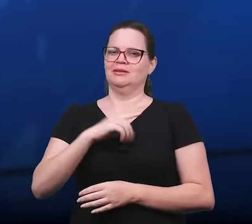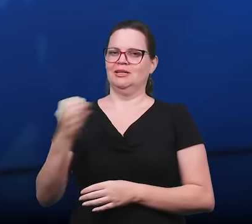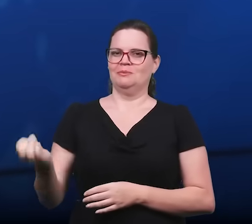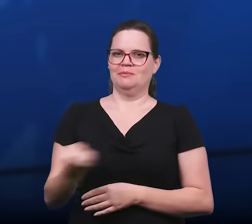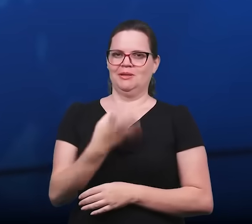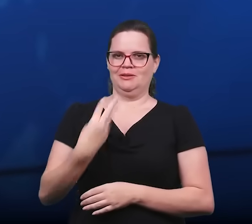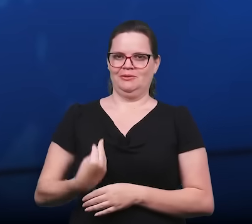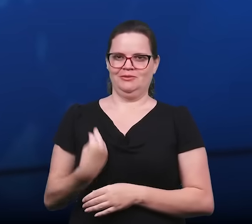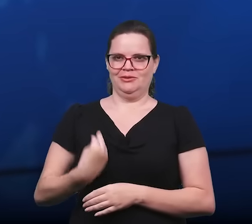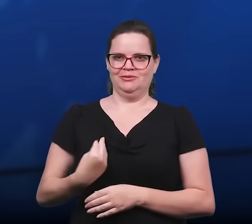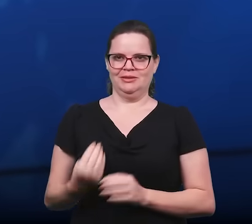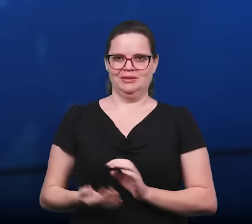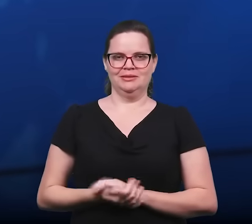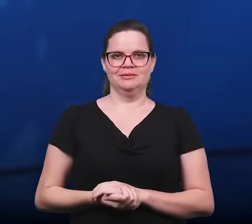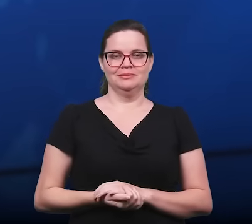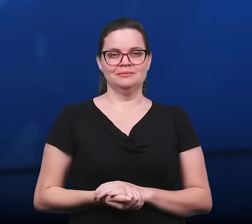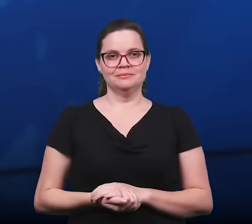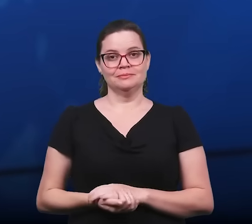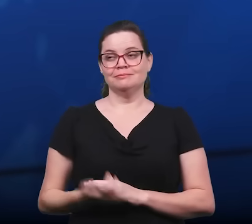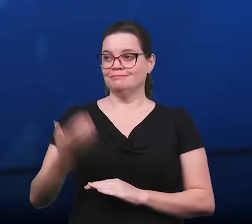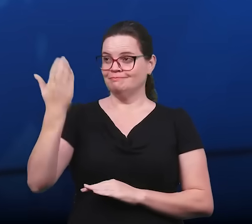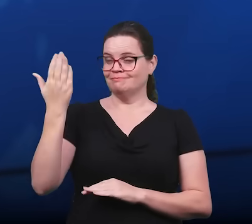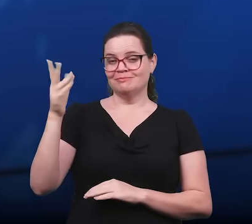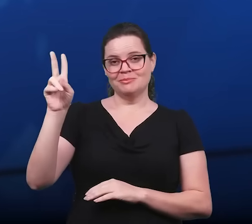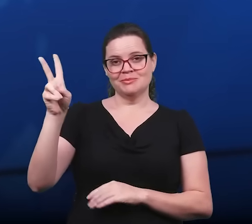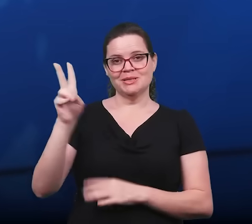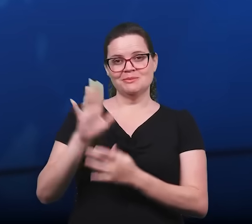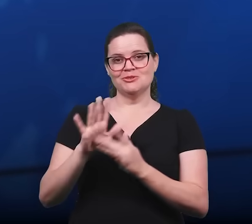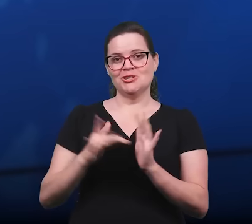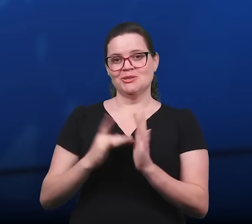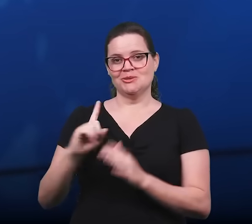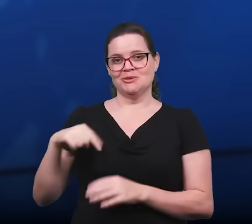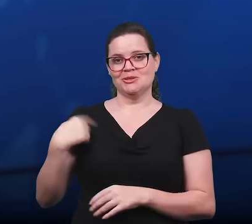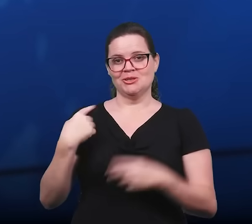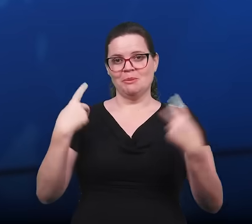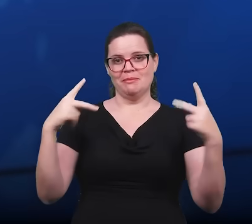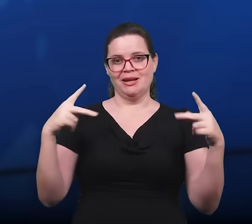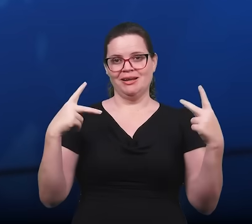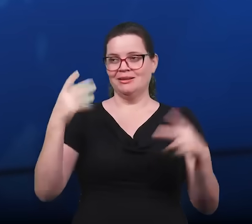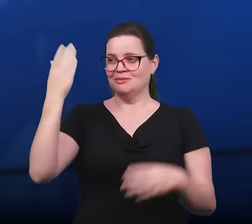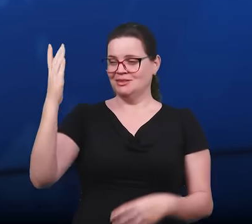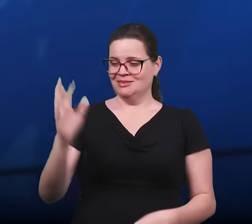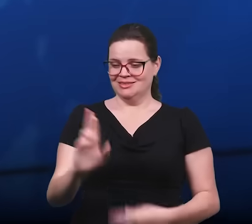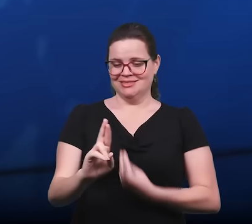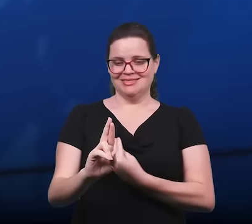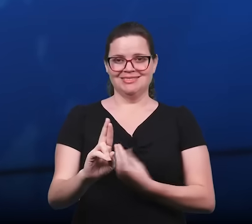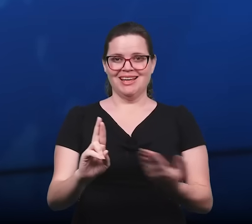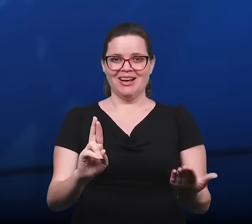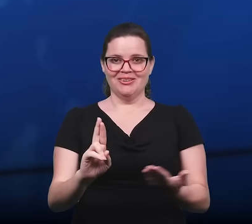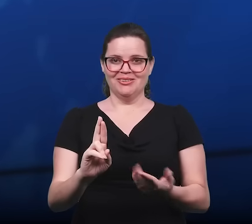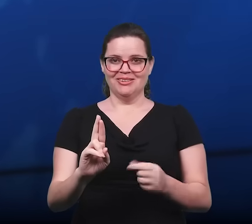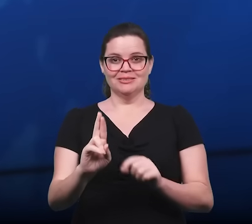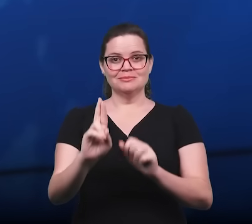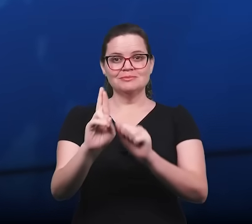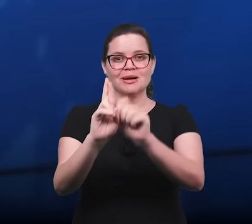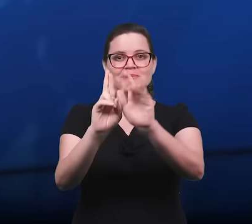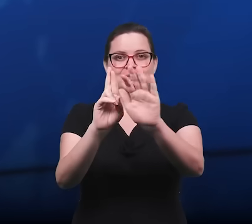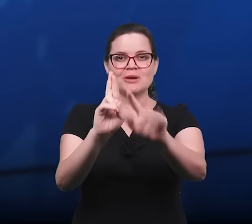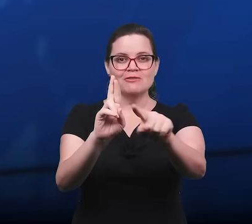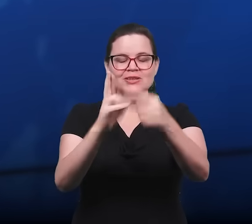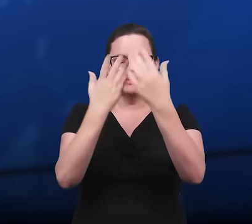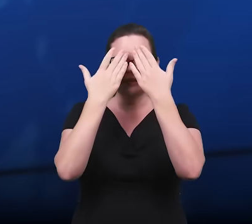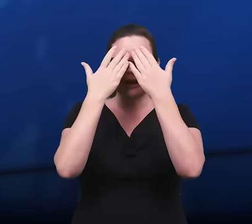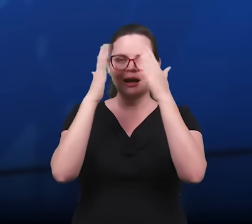de vida. E esse Jesus que nós pregamos, Ele está presente agora para abrir os seus